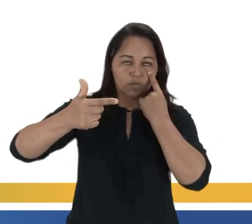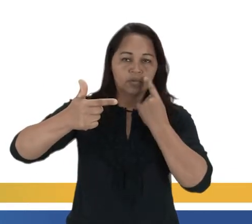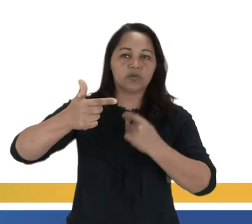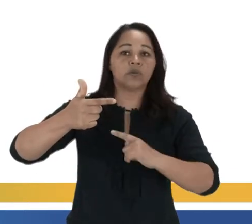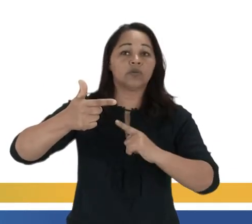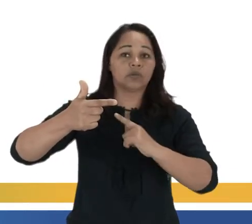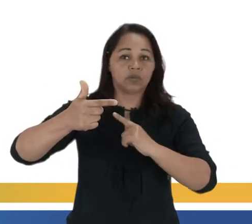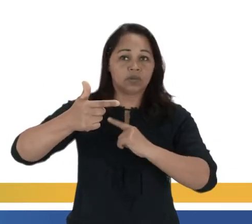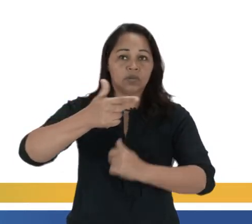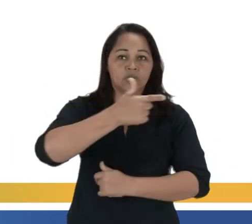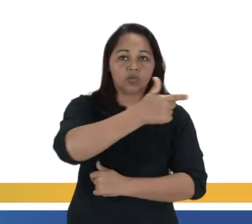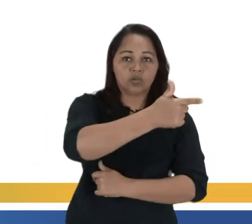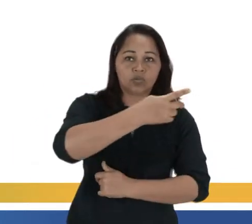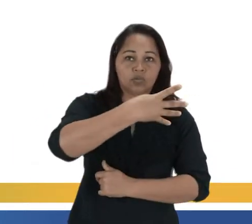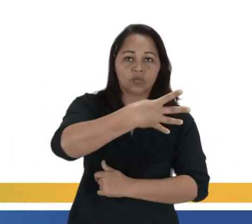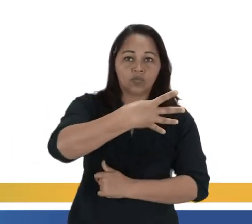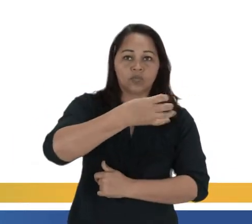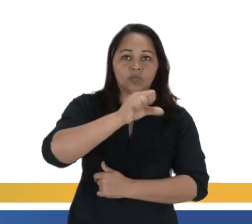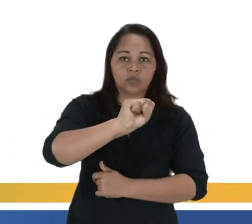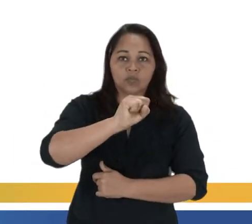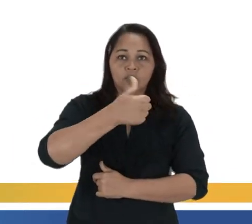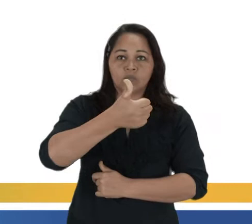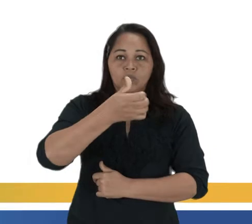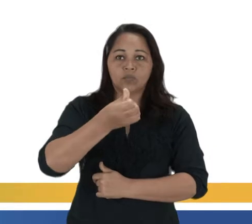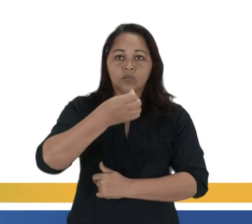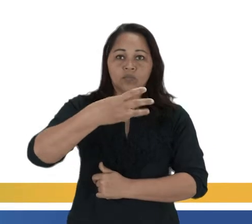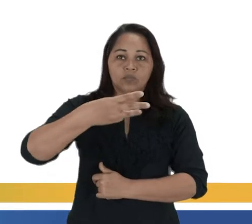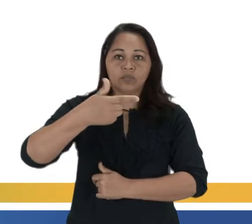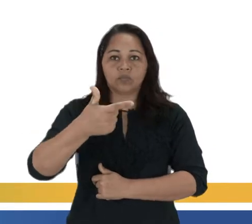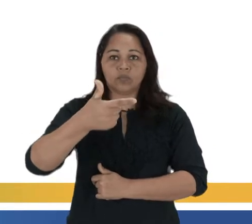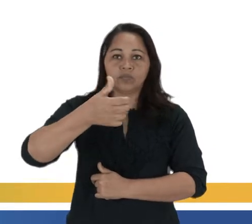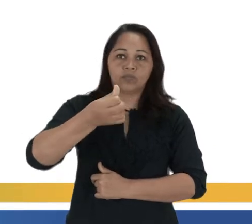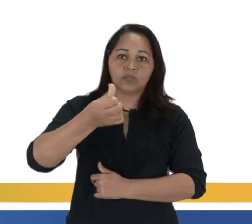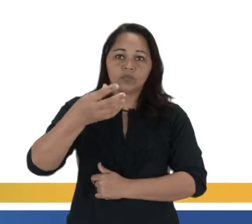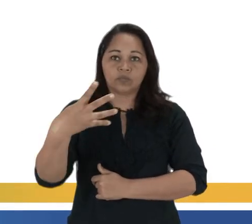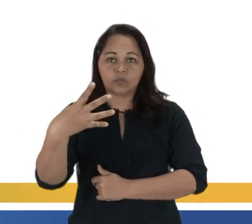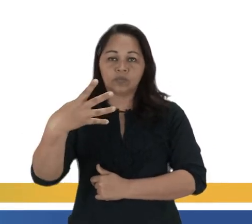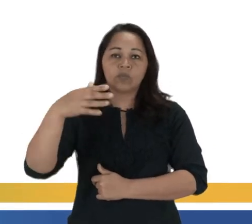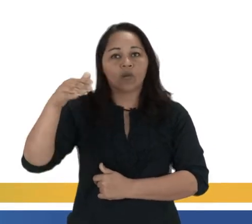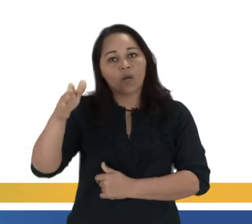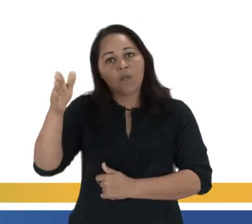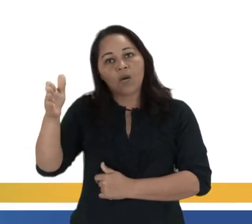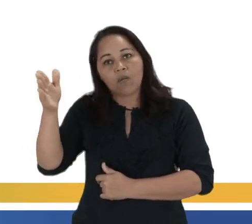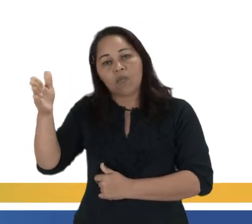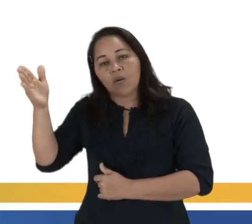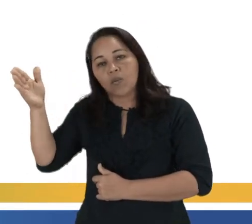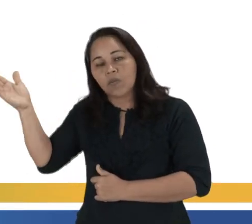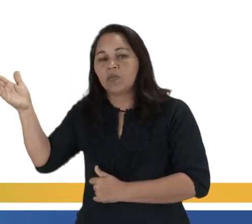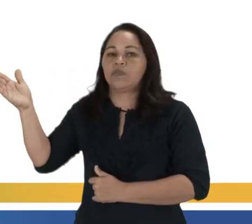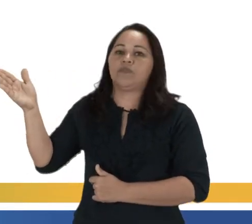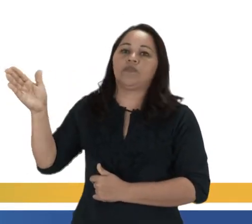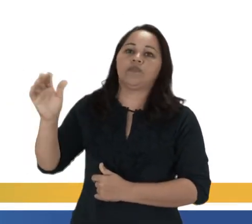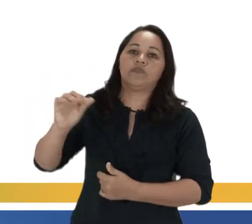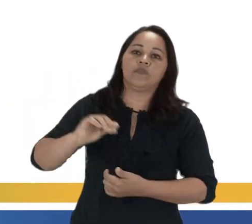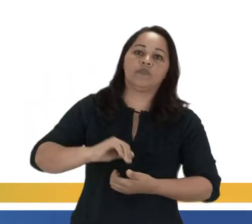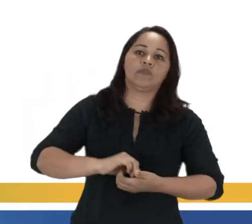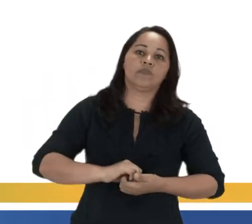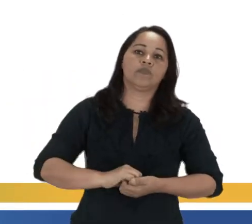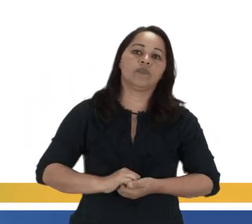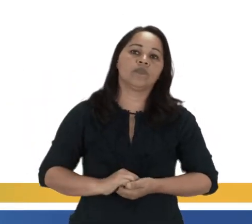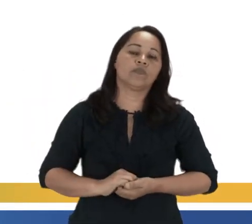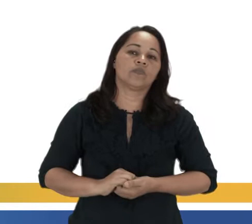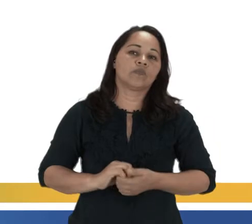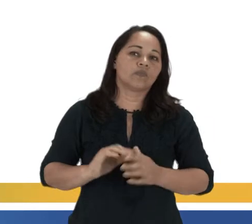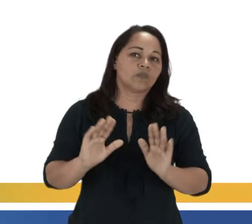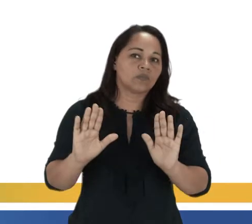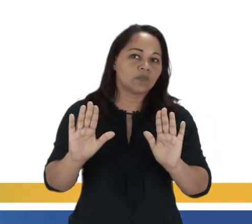nós temos os termos 2, 4, 8, 16, 32, 64 e assim tende ao infinito.